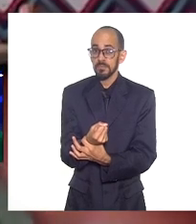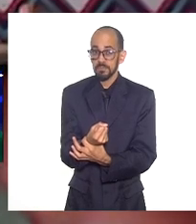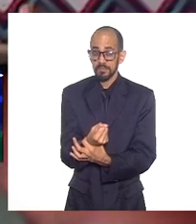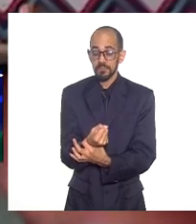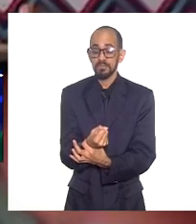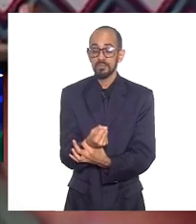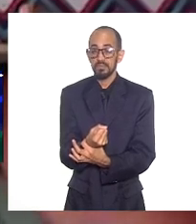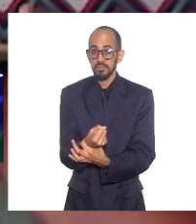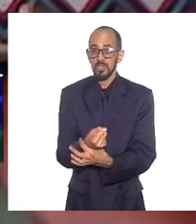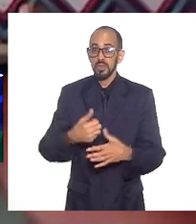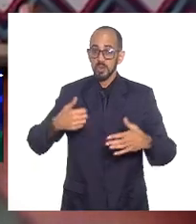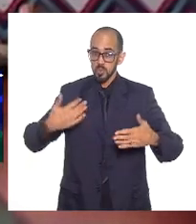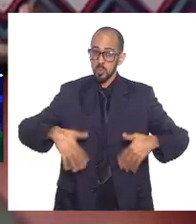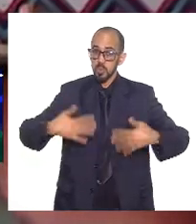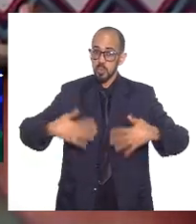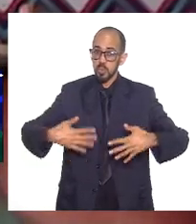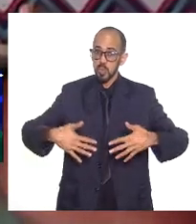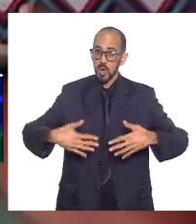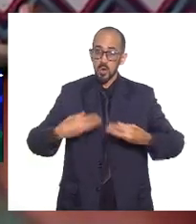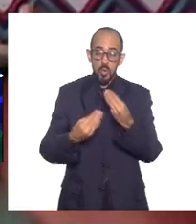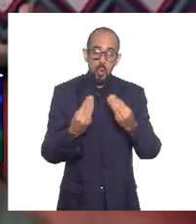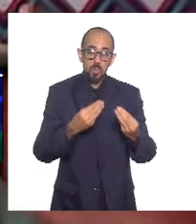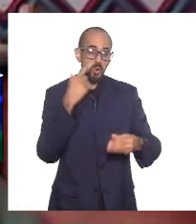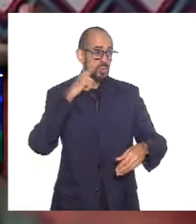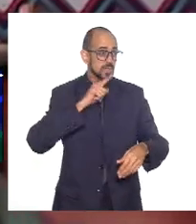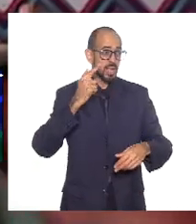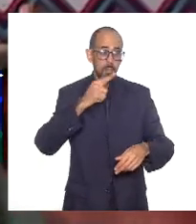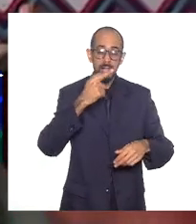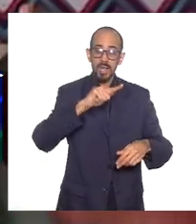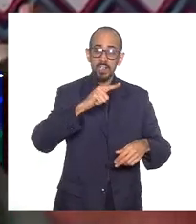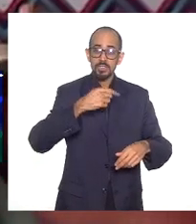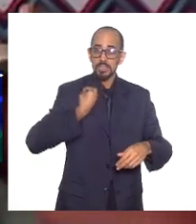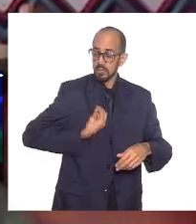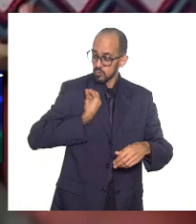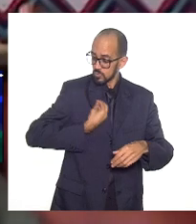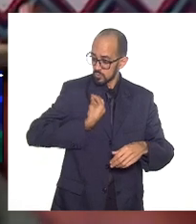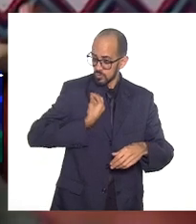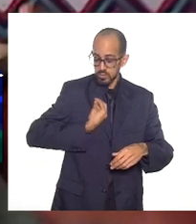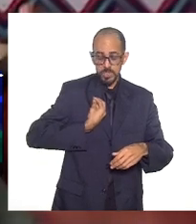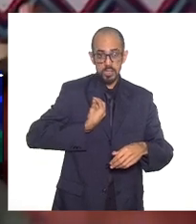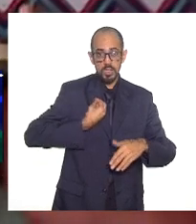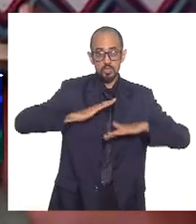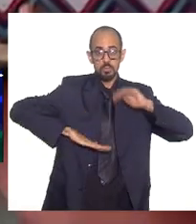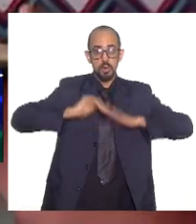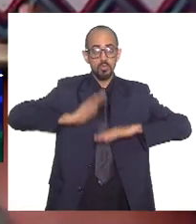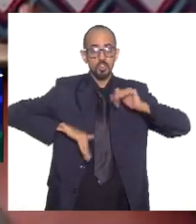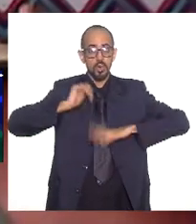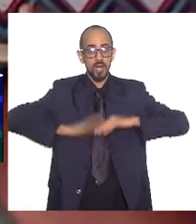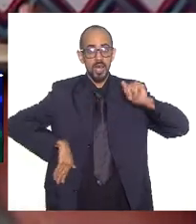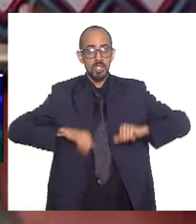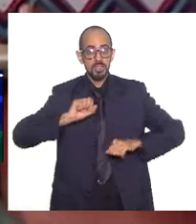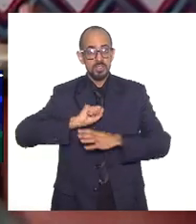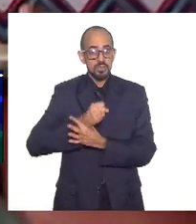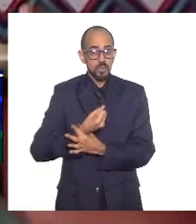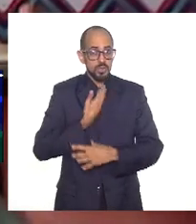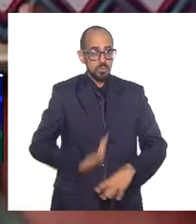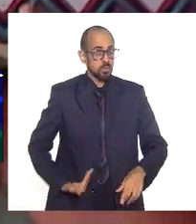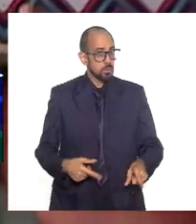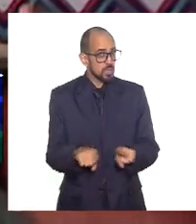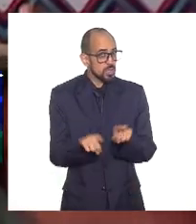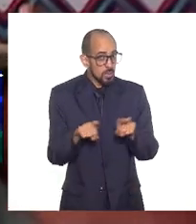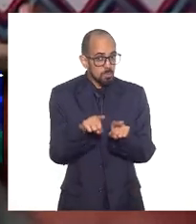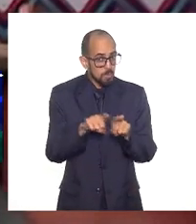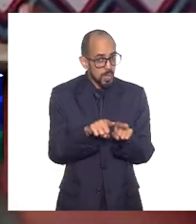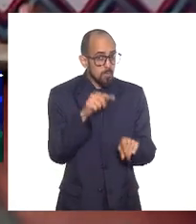estar discutindo. Como garantir a vida dos profissionais da ponta, da pista da segurança pública. Porque